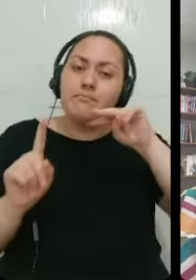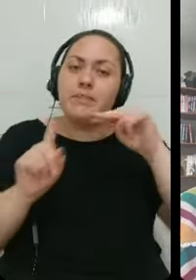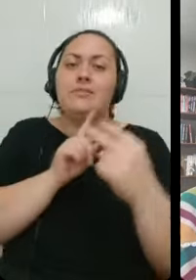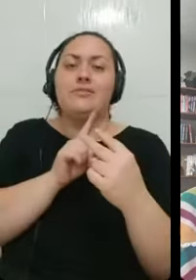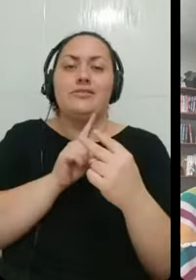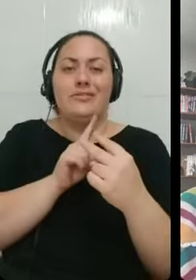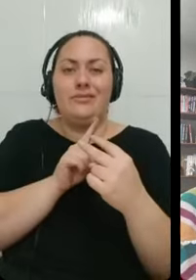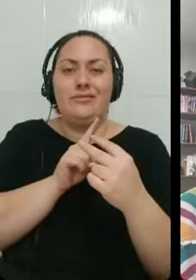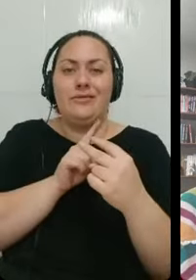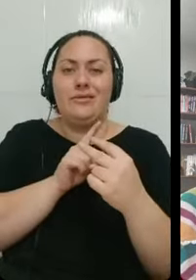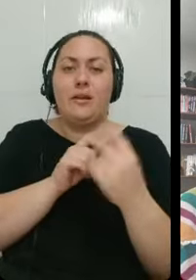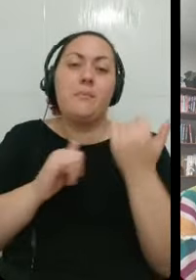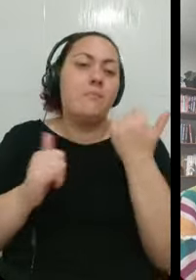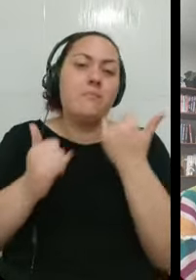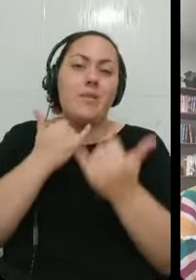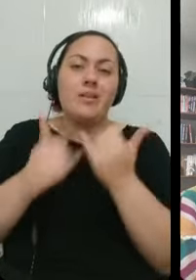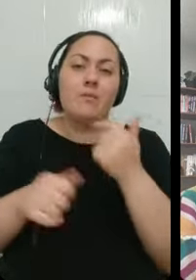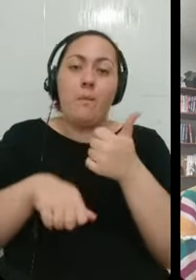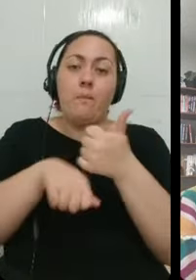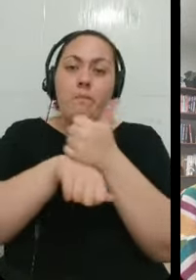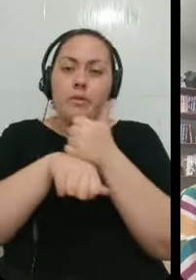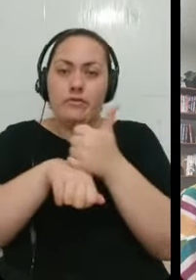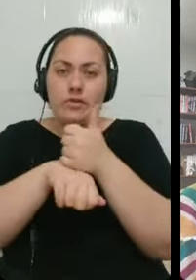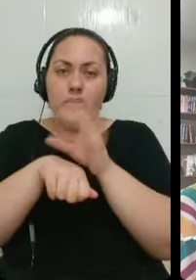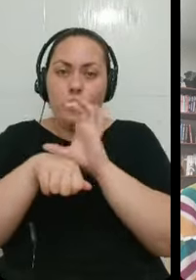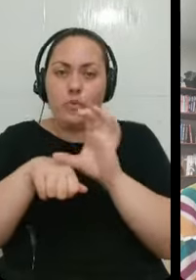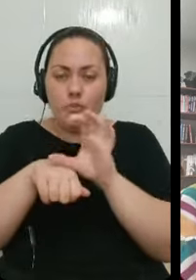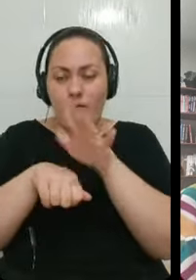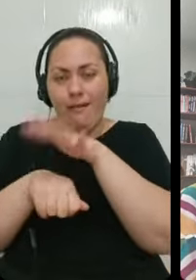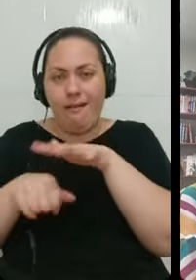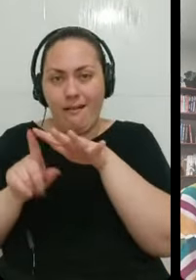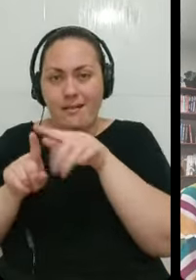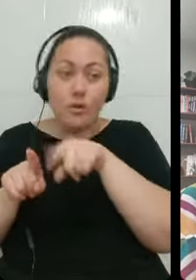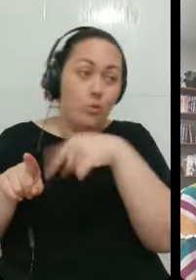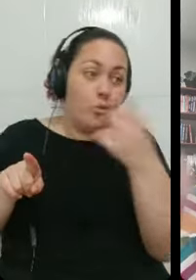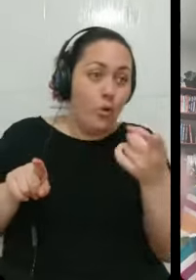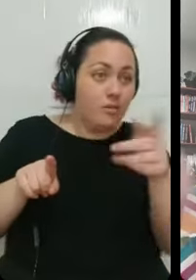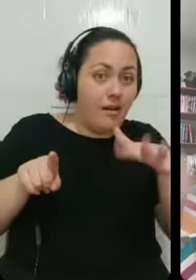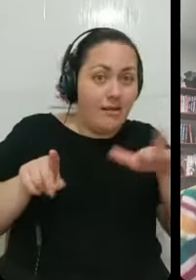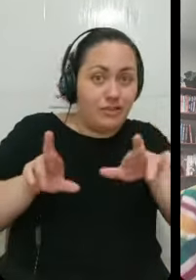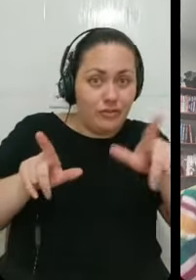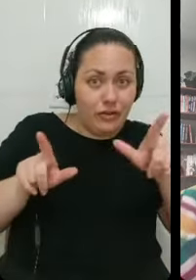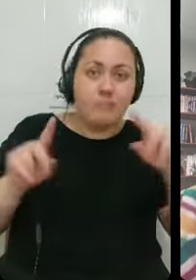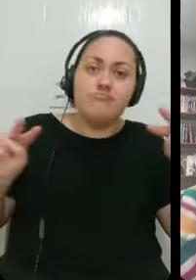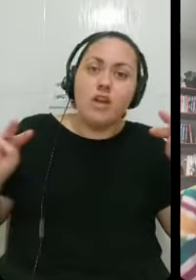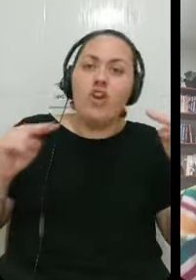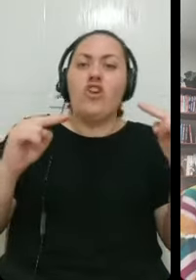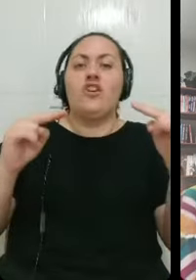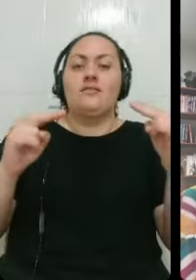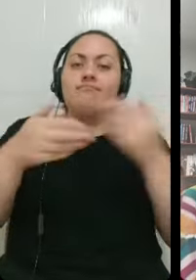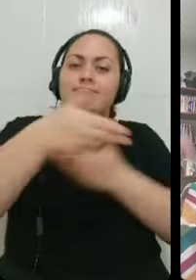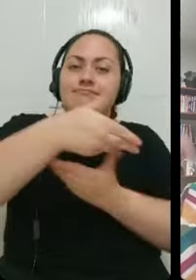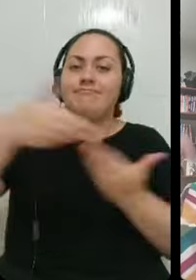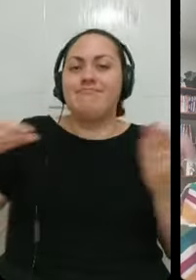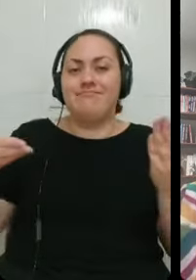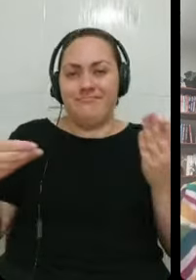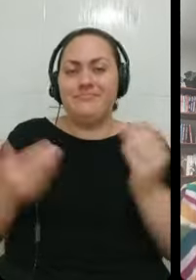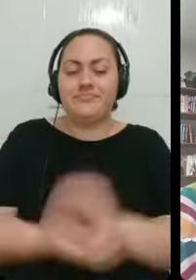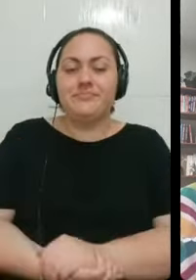né, de uma outra formação, que ele pode contribuir comigo e também, bom, quando eu vou conversar com o paciente,